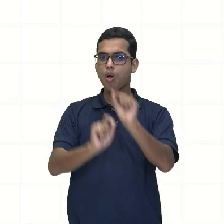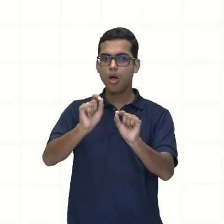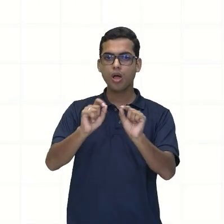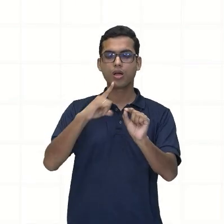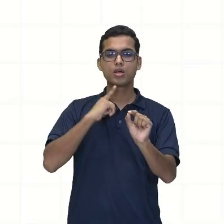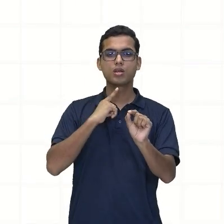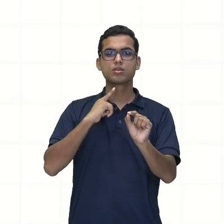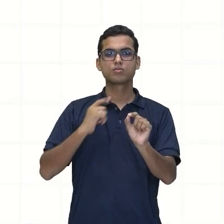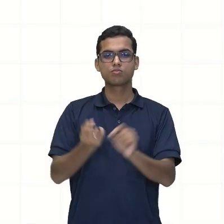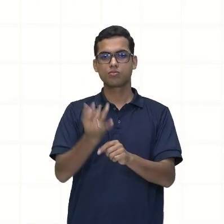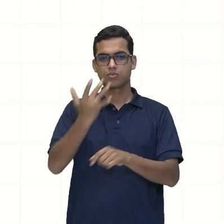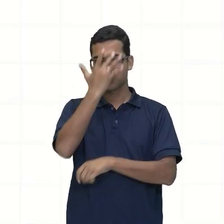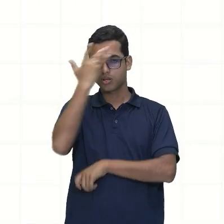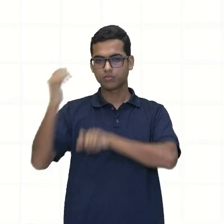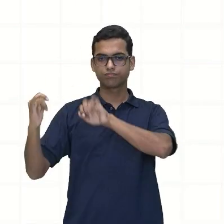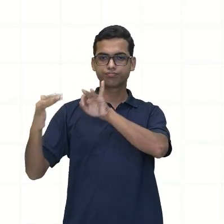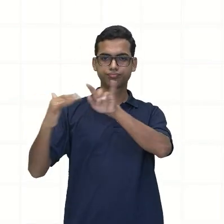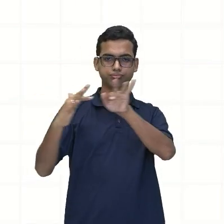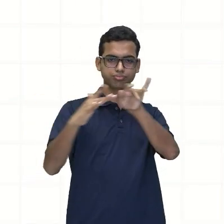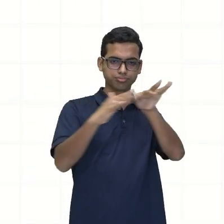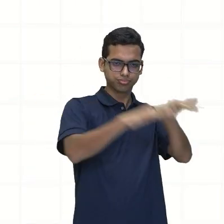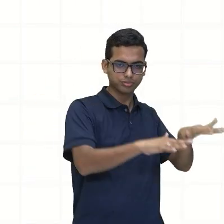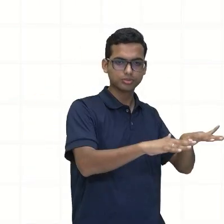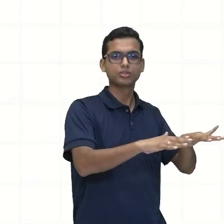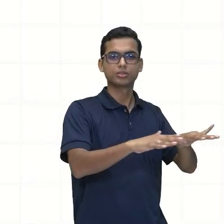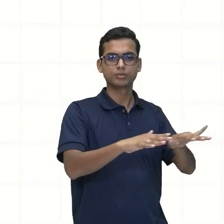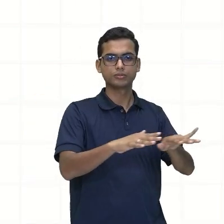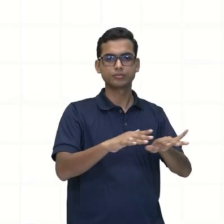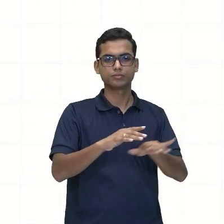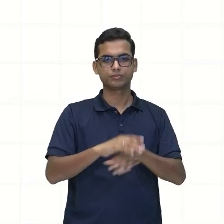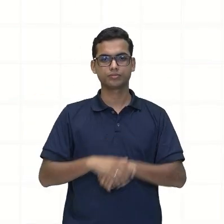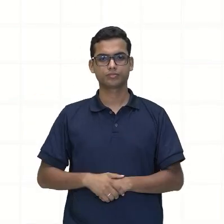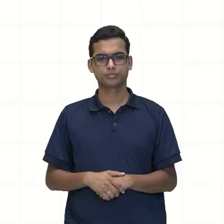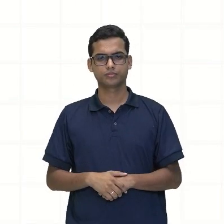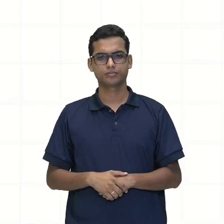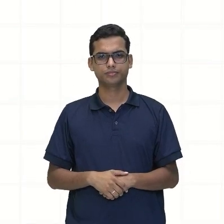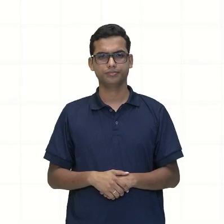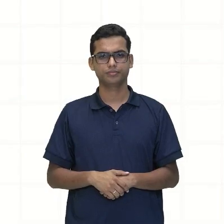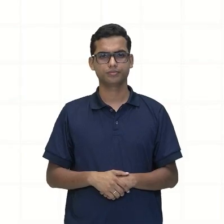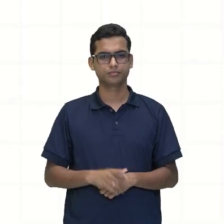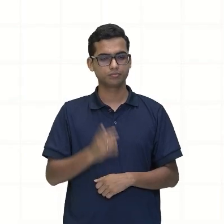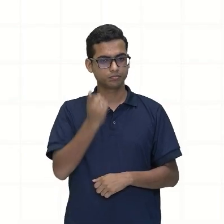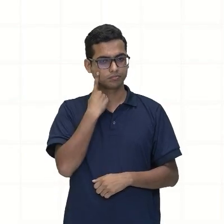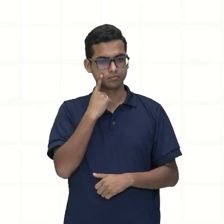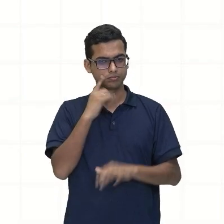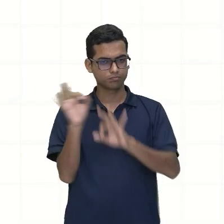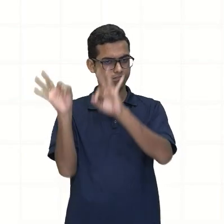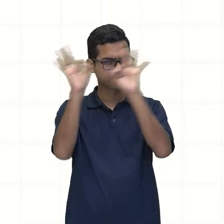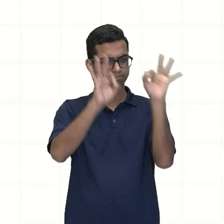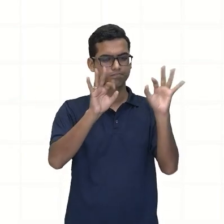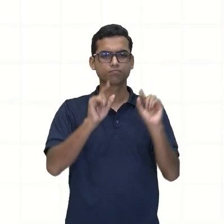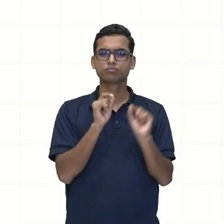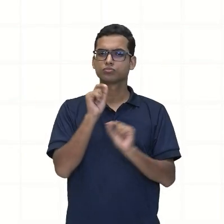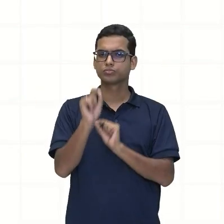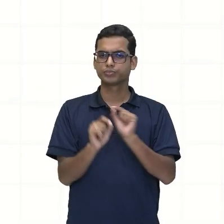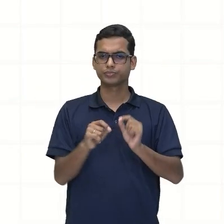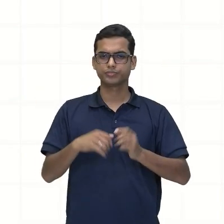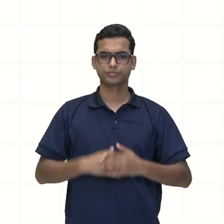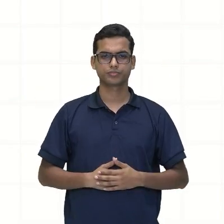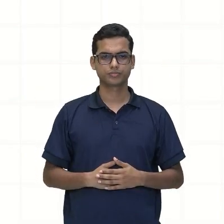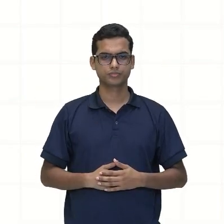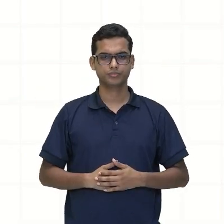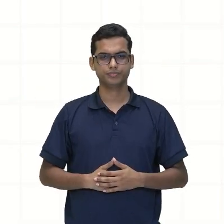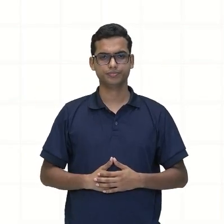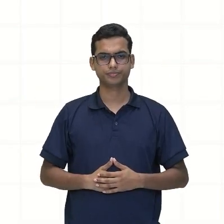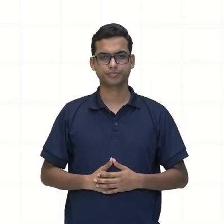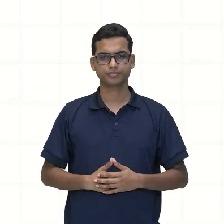vocês interpretarem aí no mapa. E aí no mapa a gente observa, né, esse fluxo migratório, olha, saindo